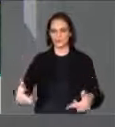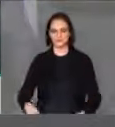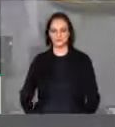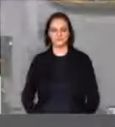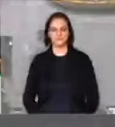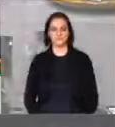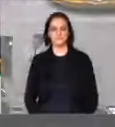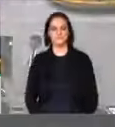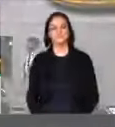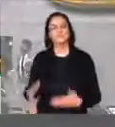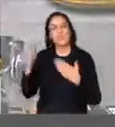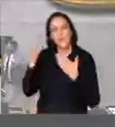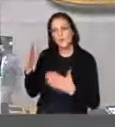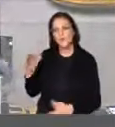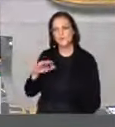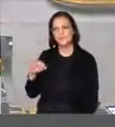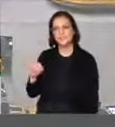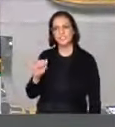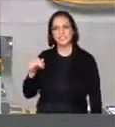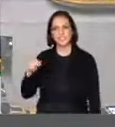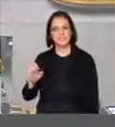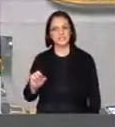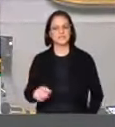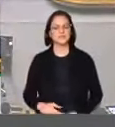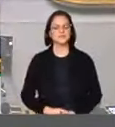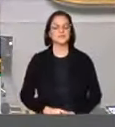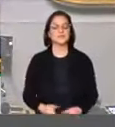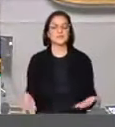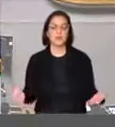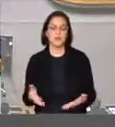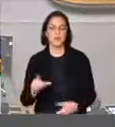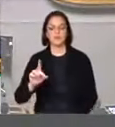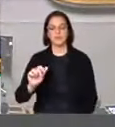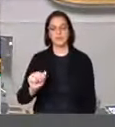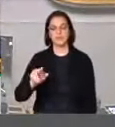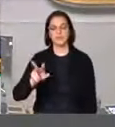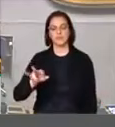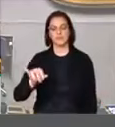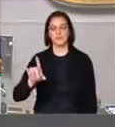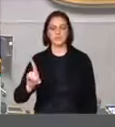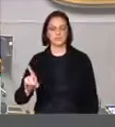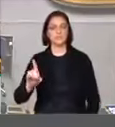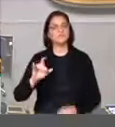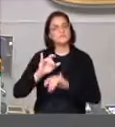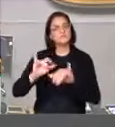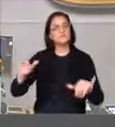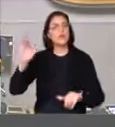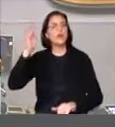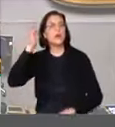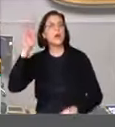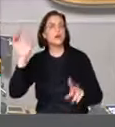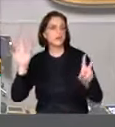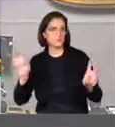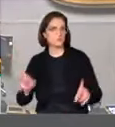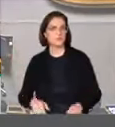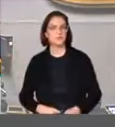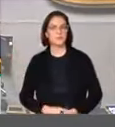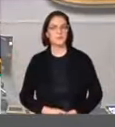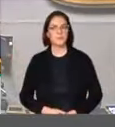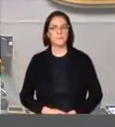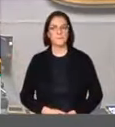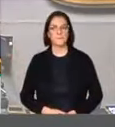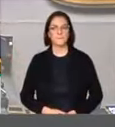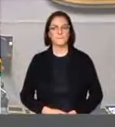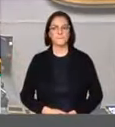Jane. E eu passo para o David para ele dar um recado sobre o dia de amanhã. De hoje